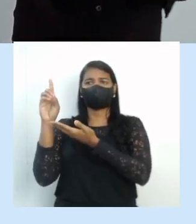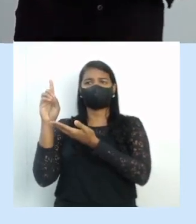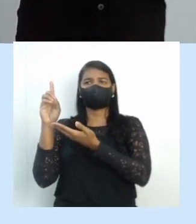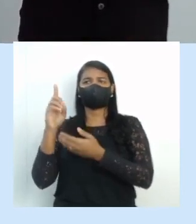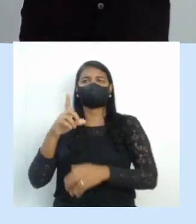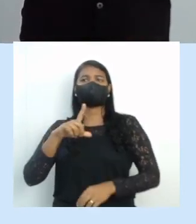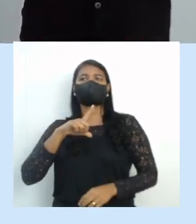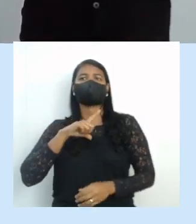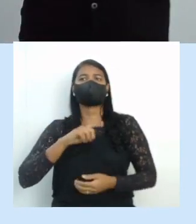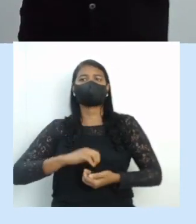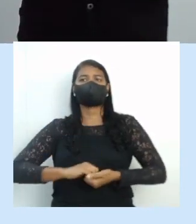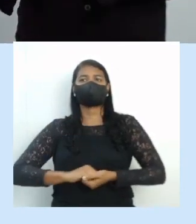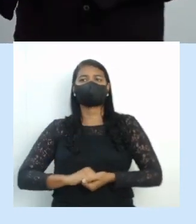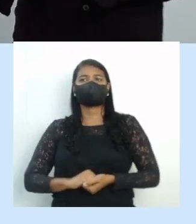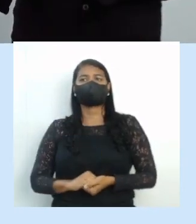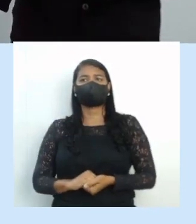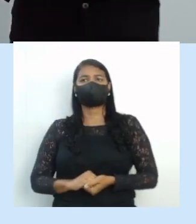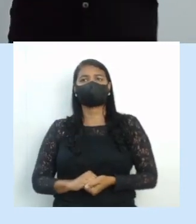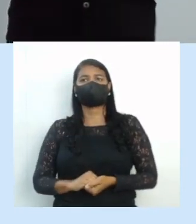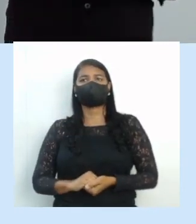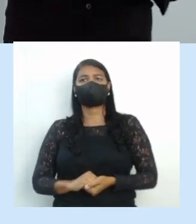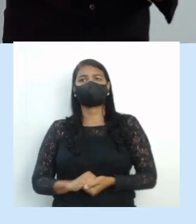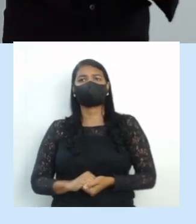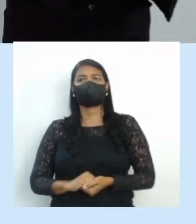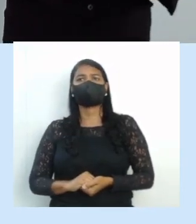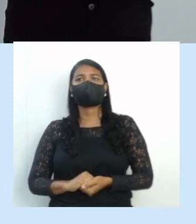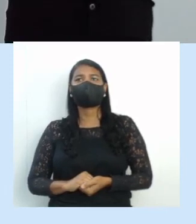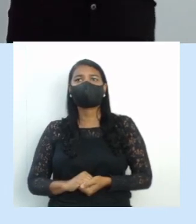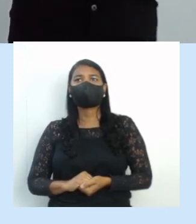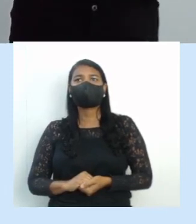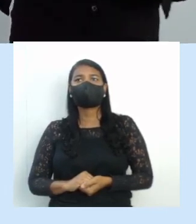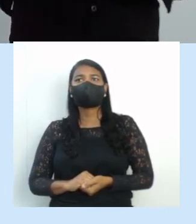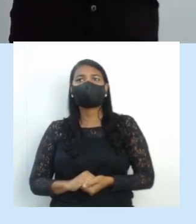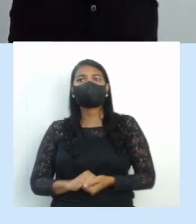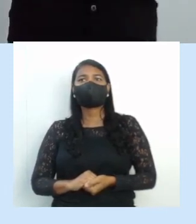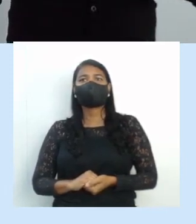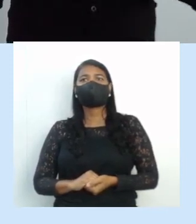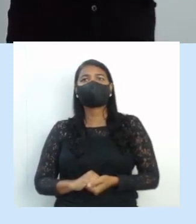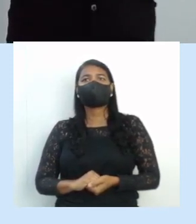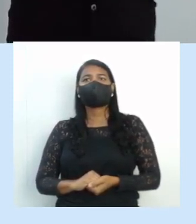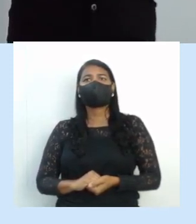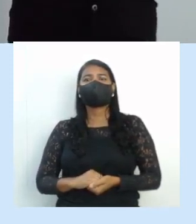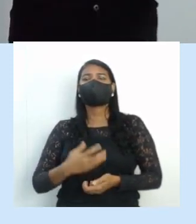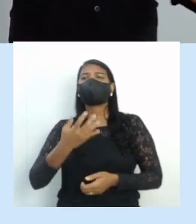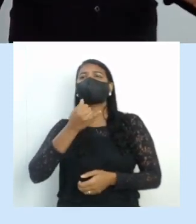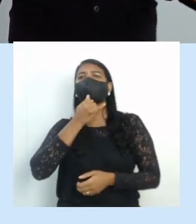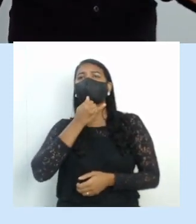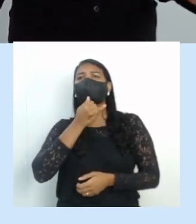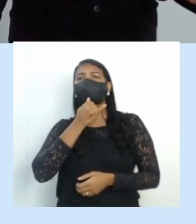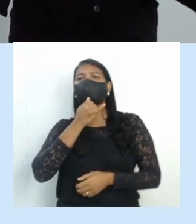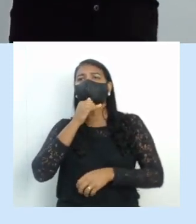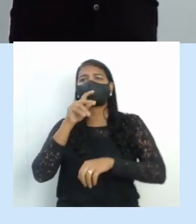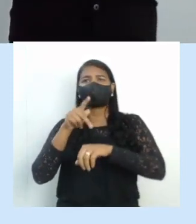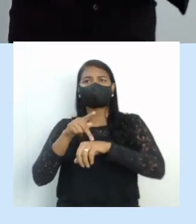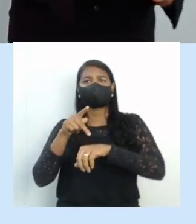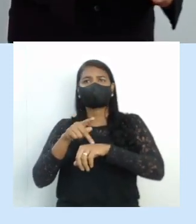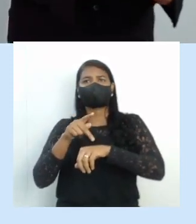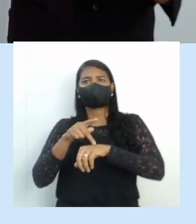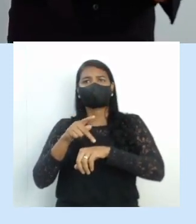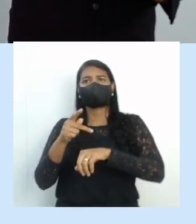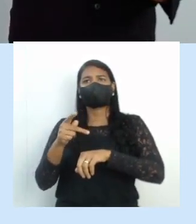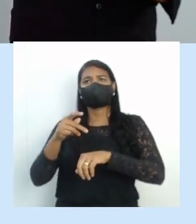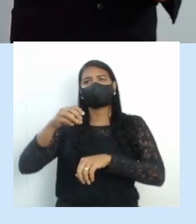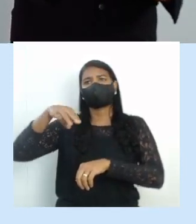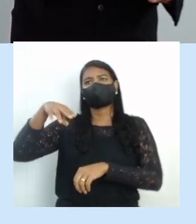tem o arenito e o calcário são exemplos de rochas metamórficas. Na letra